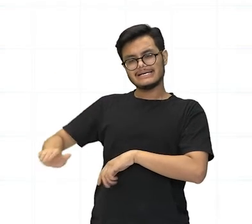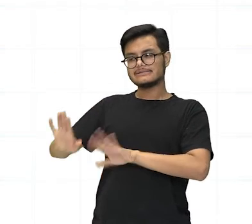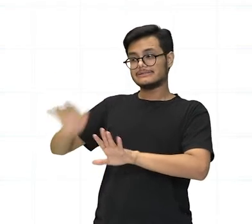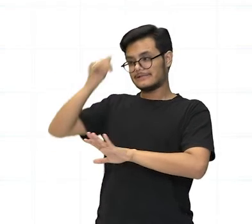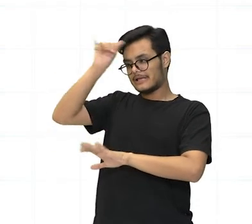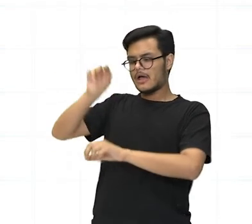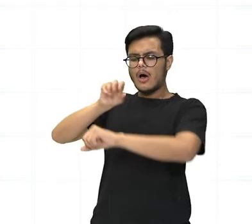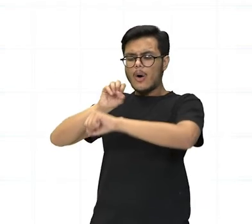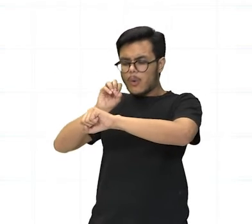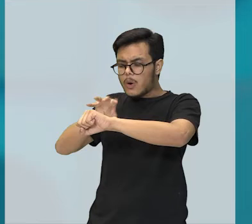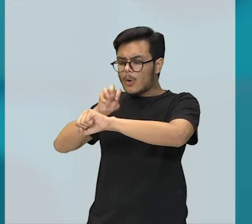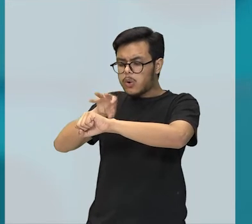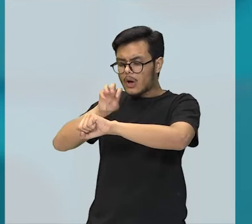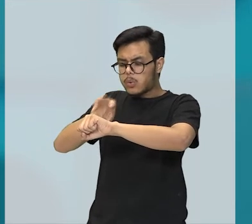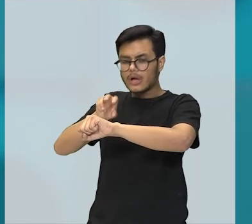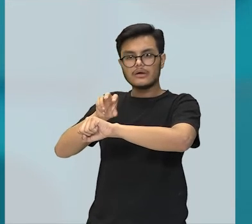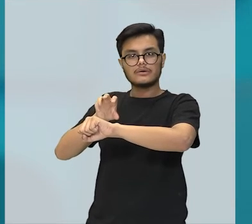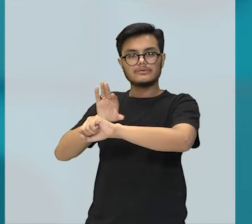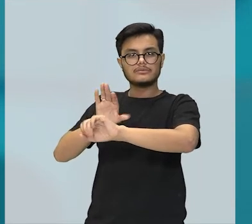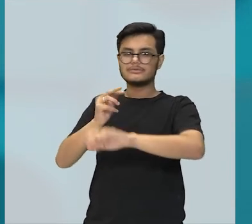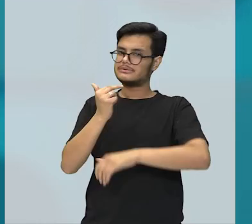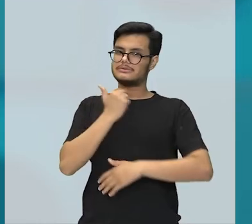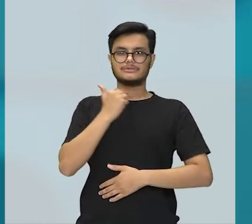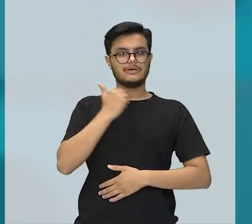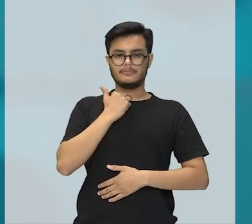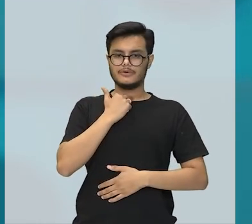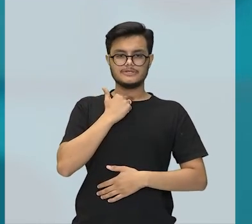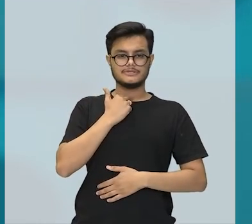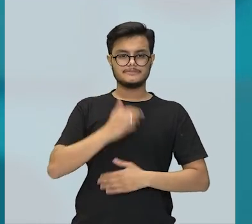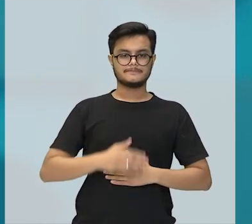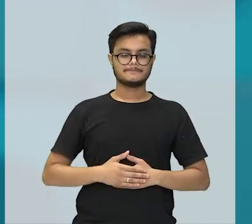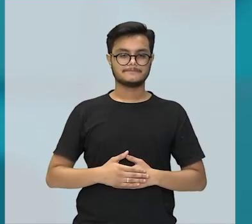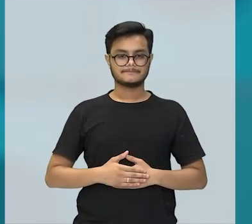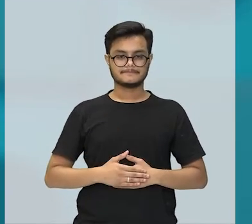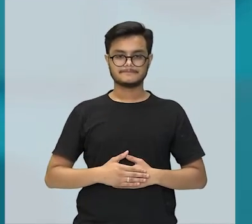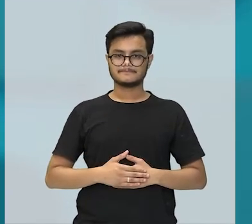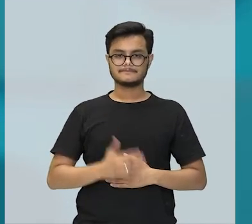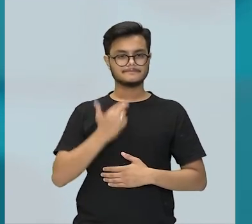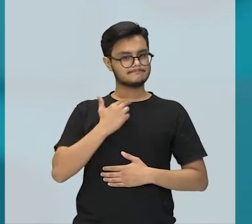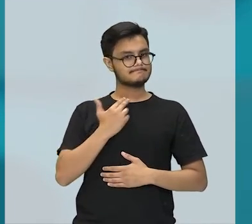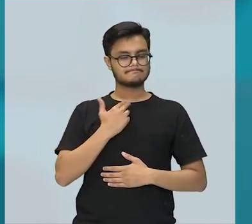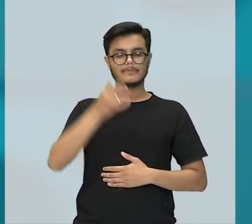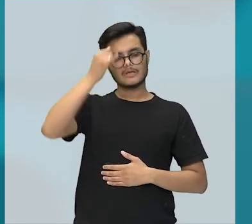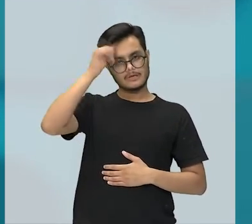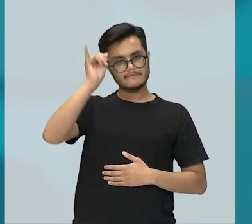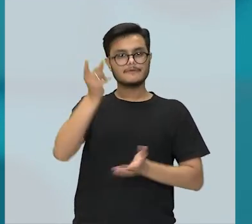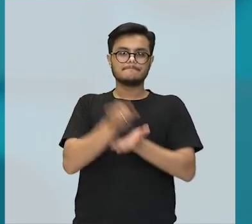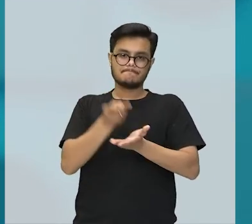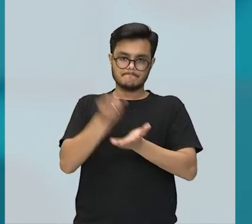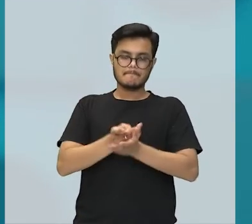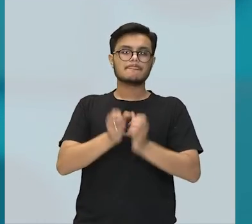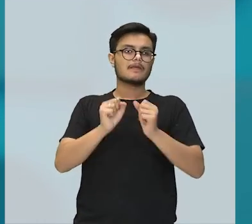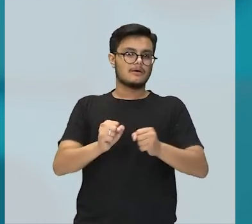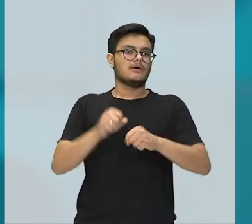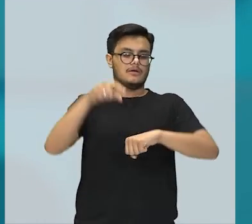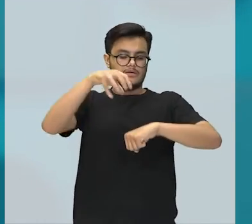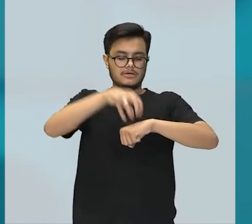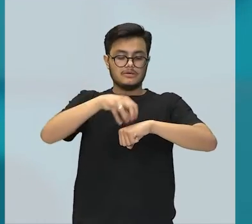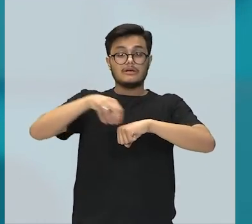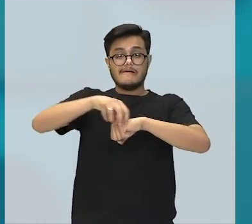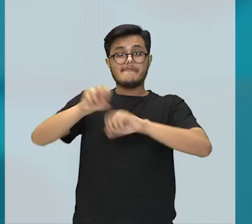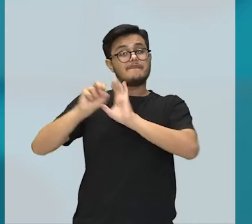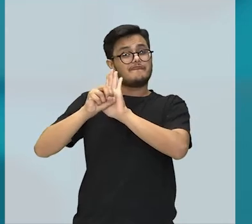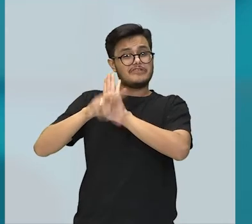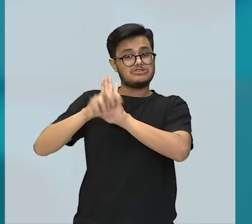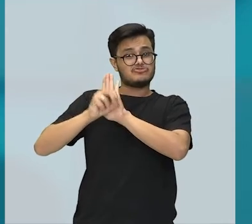primeira ação que a gente tem é o quê? De assoprar. Não é para fazer isso, porque você pode contaminar o